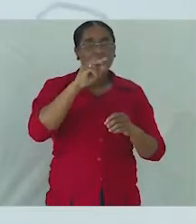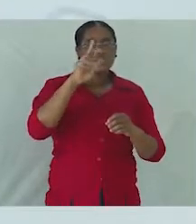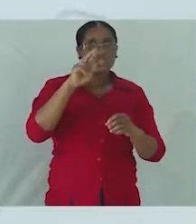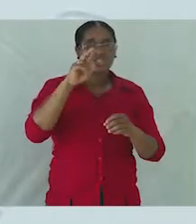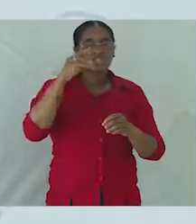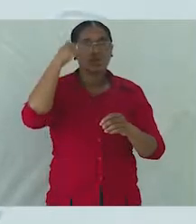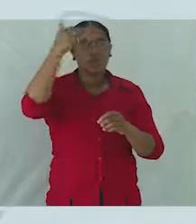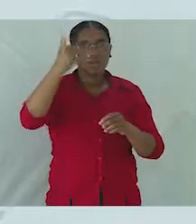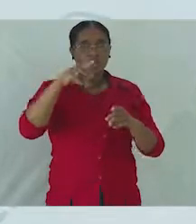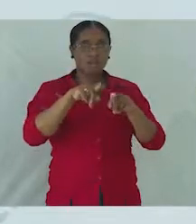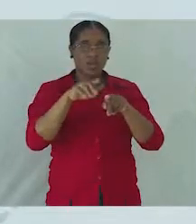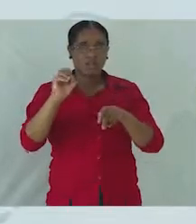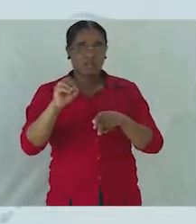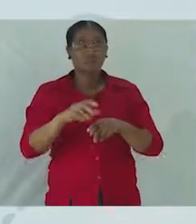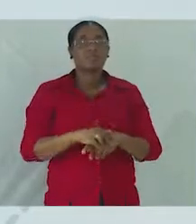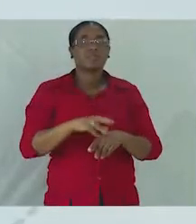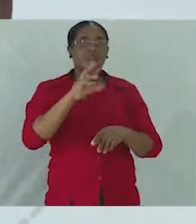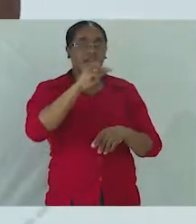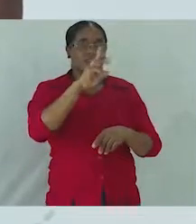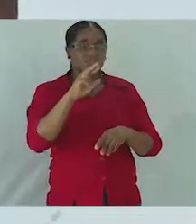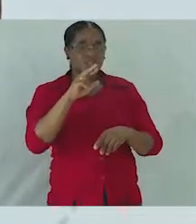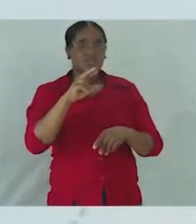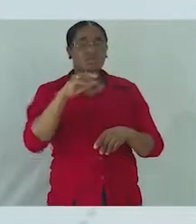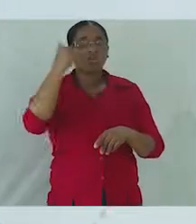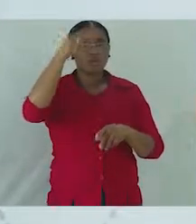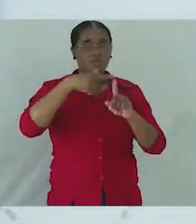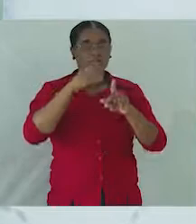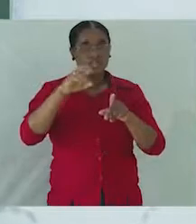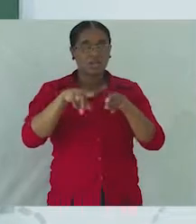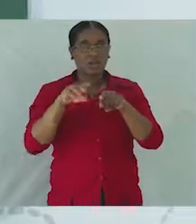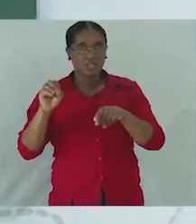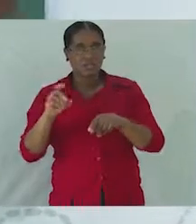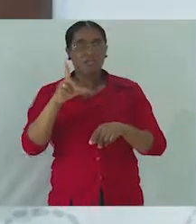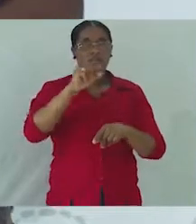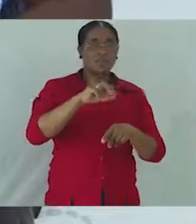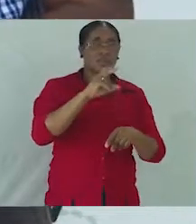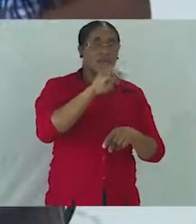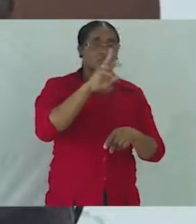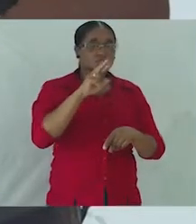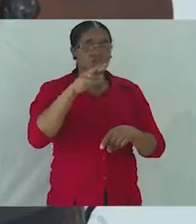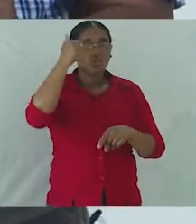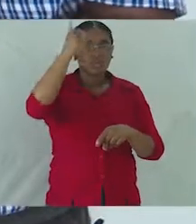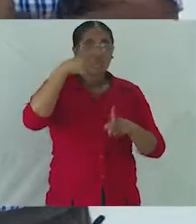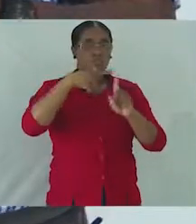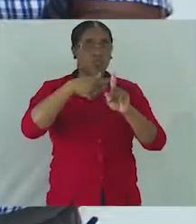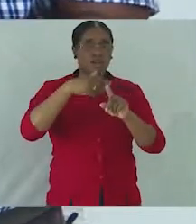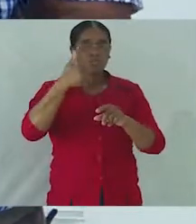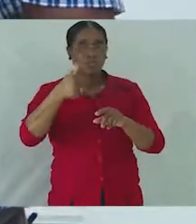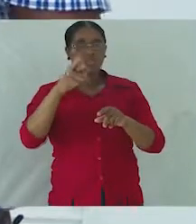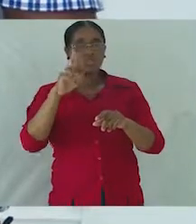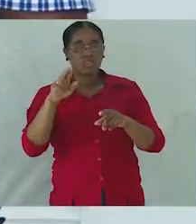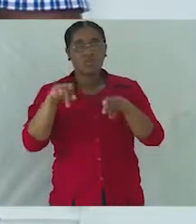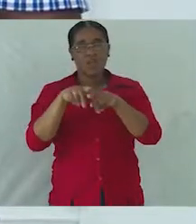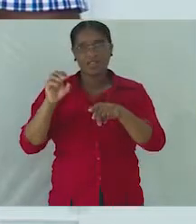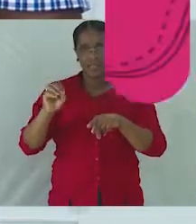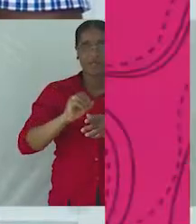do tipo ax quadrado mais c igual a 0 e do tipo ax quadrado mais bx igual